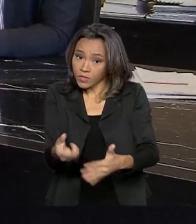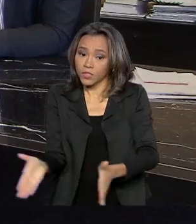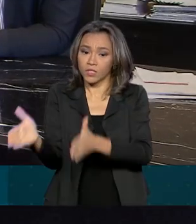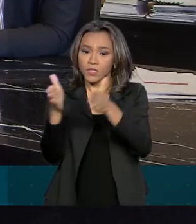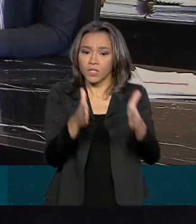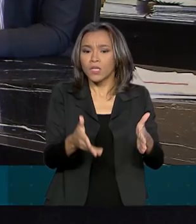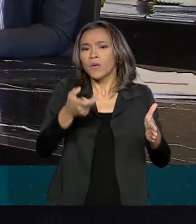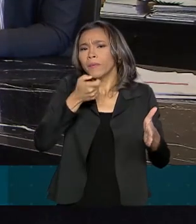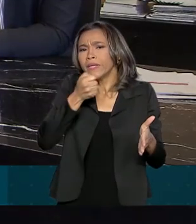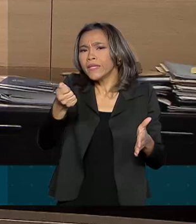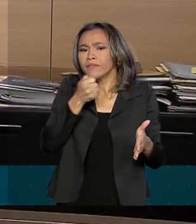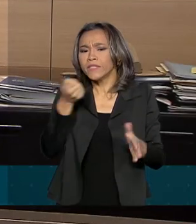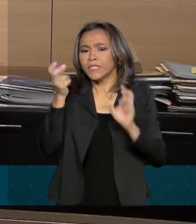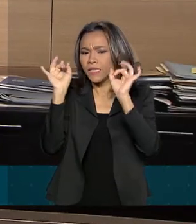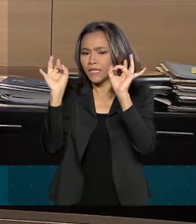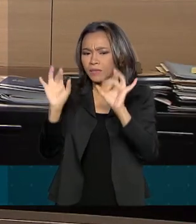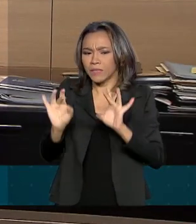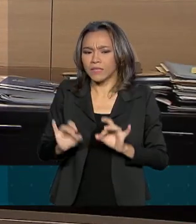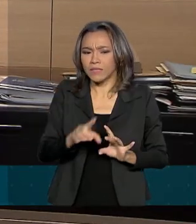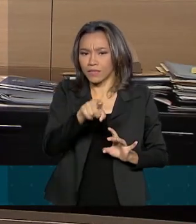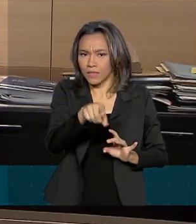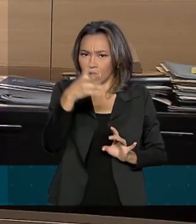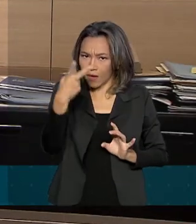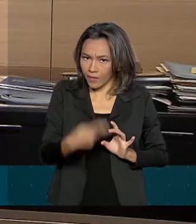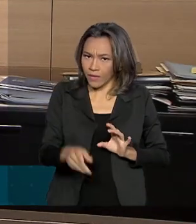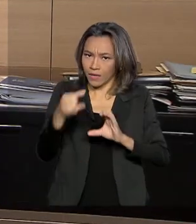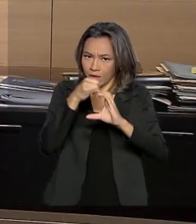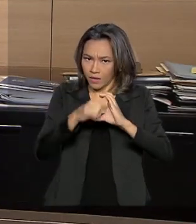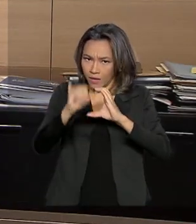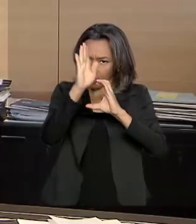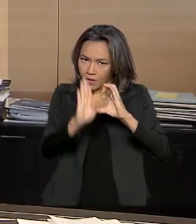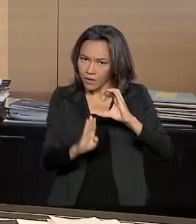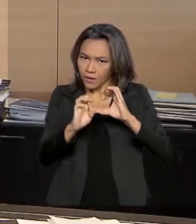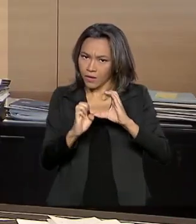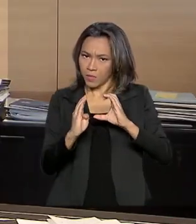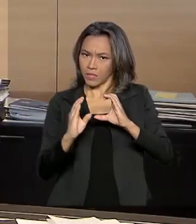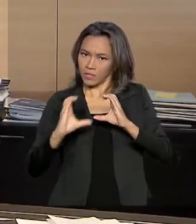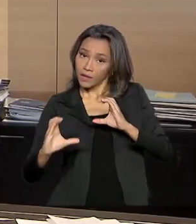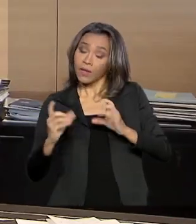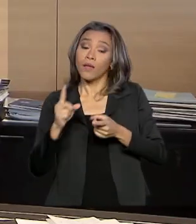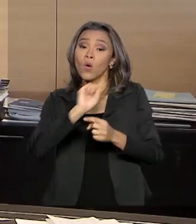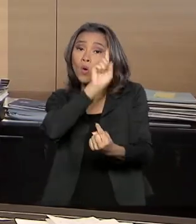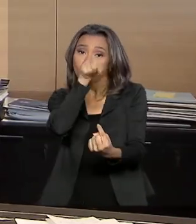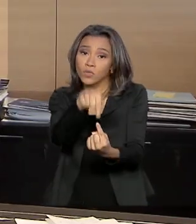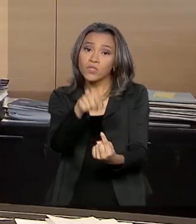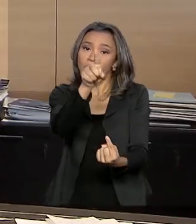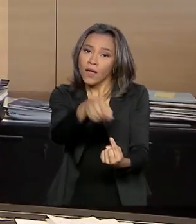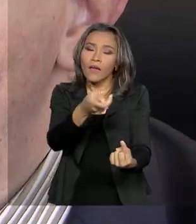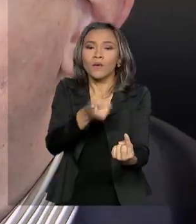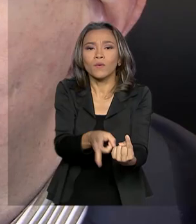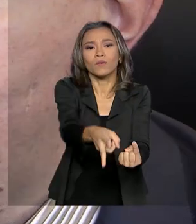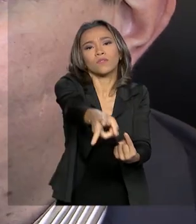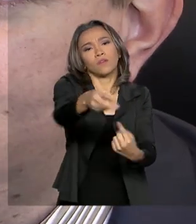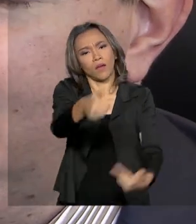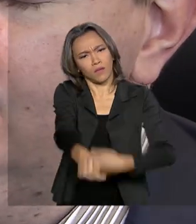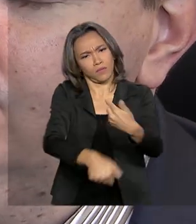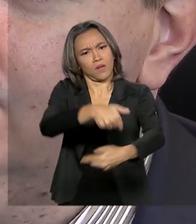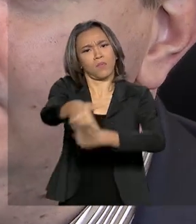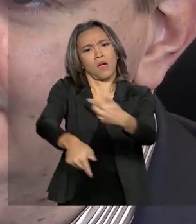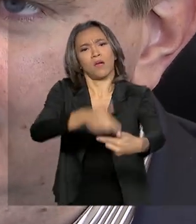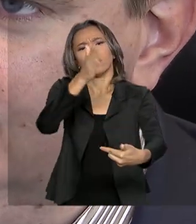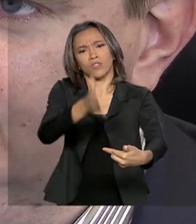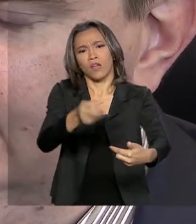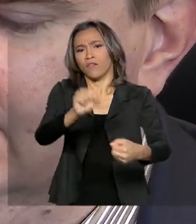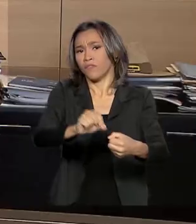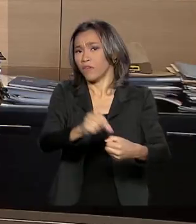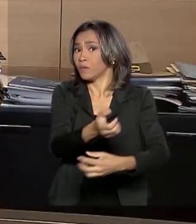exclusiva à EBC, o ministro Gustavo Canuto disse que o foco é dar continuidade ao trabalho realizado